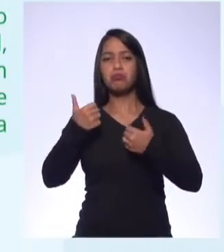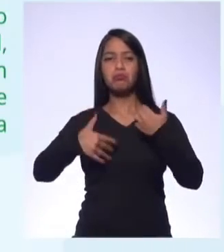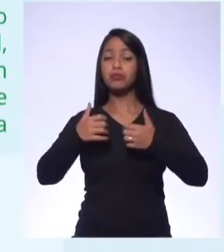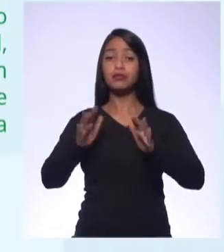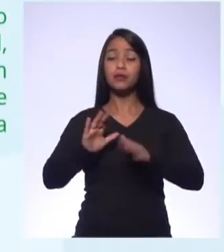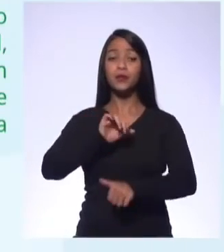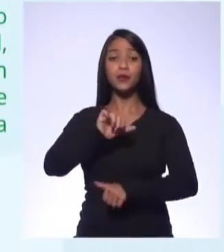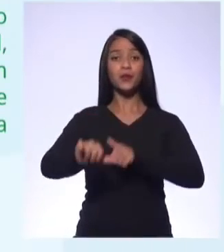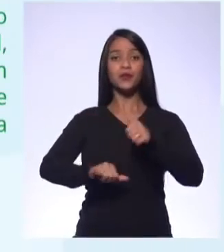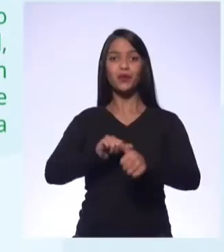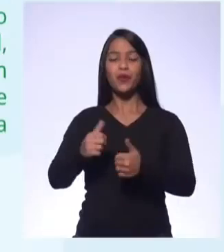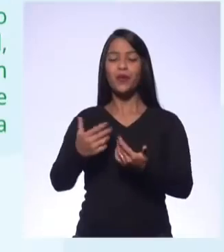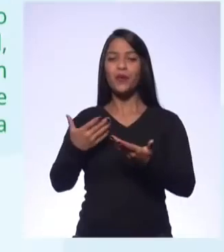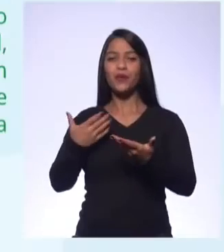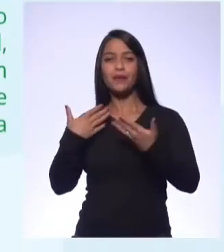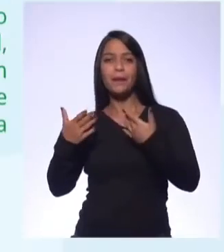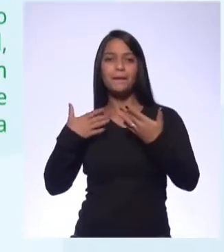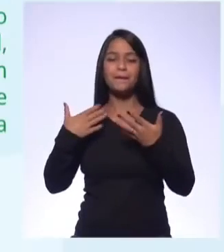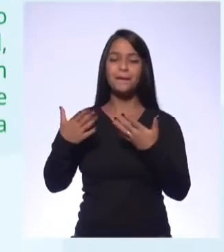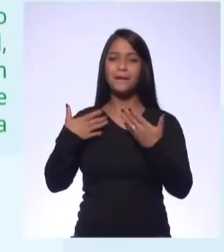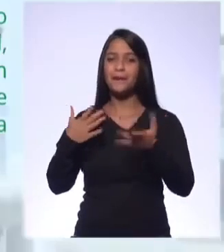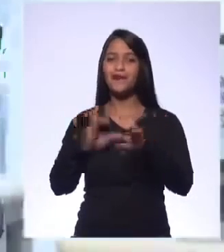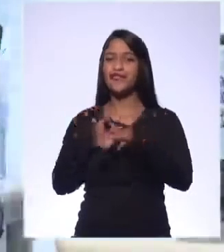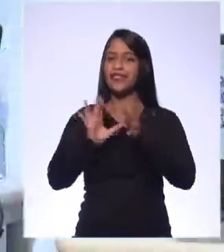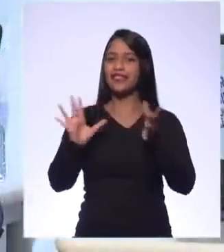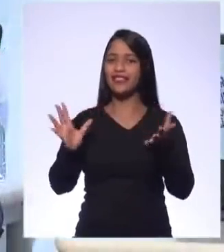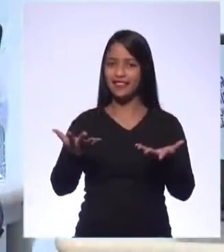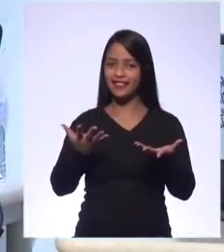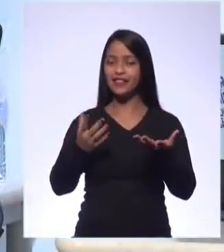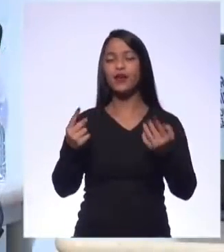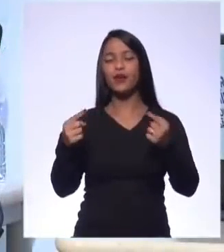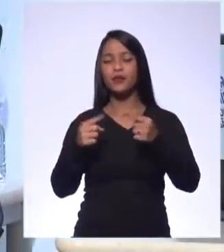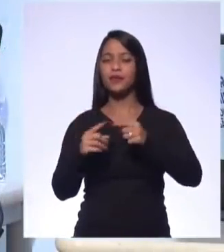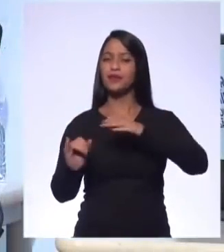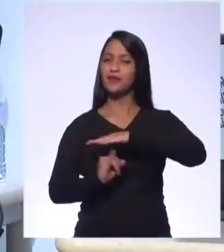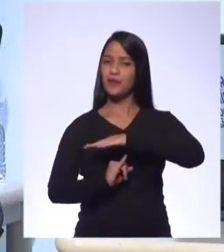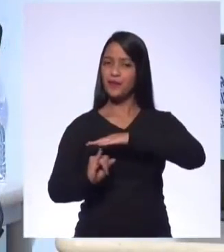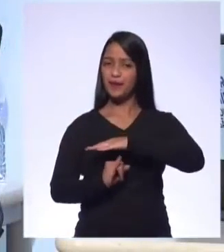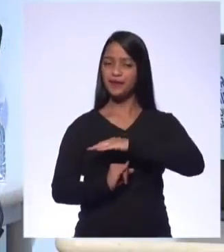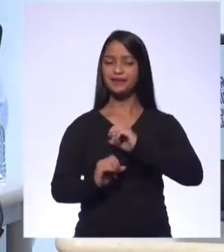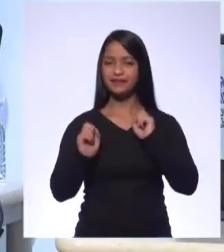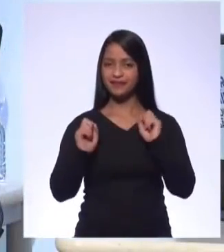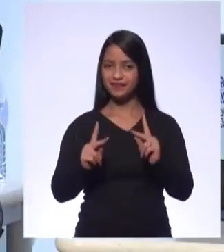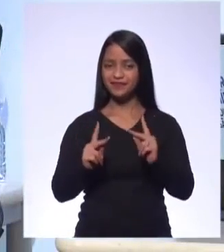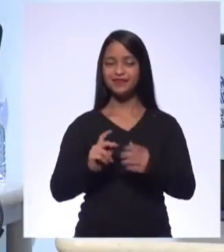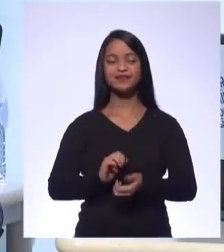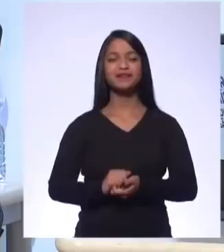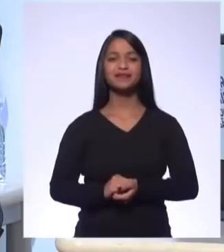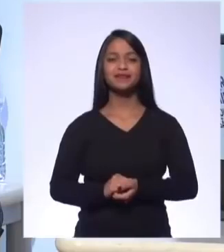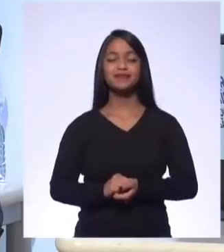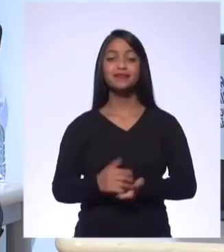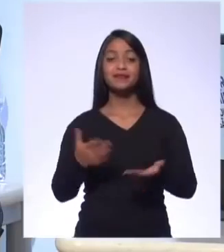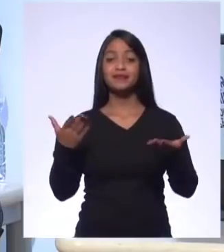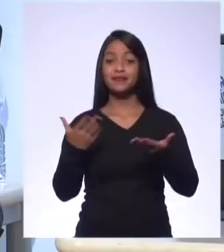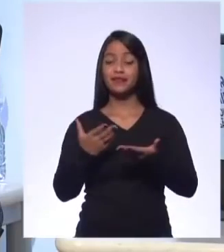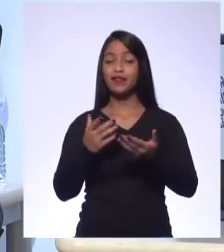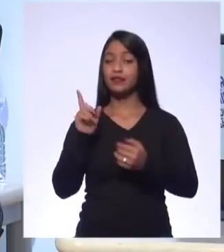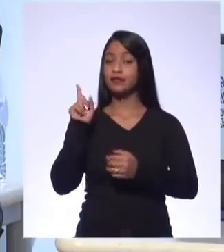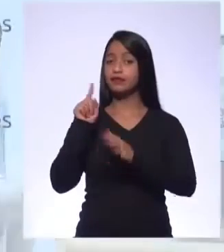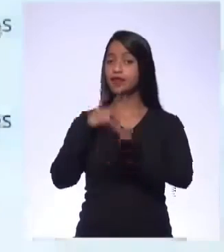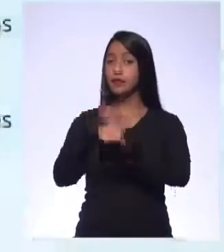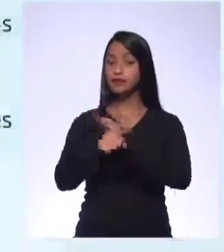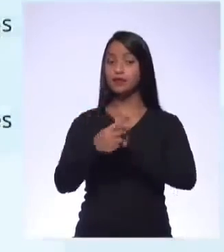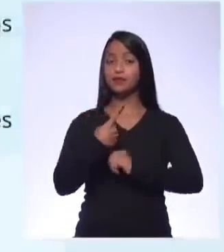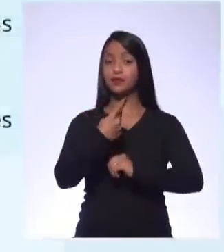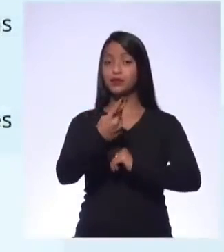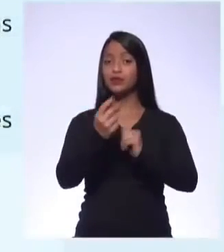uma identificação, ok? Então, tem essa alteração da linguagem que percebemos. Aí, seguinte, vamos responder essa aqui juntos.